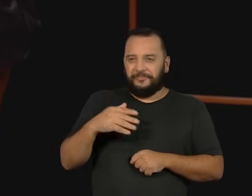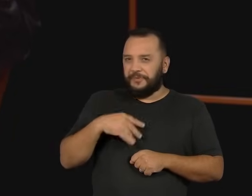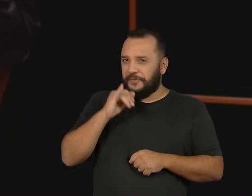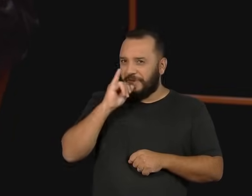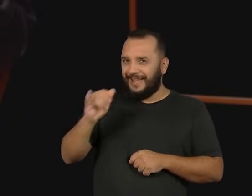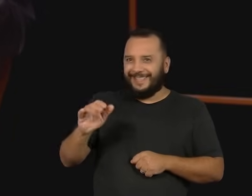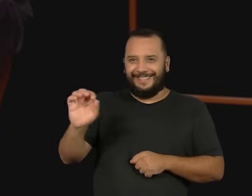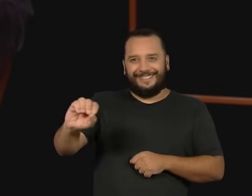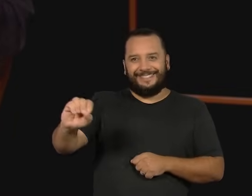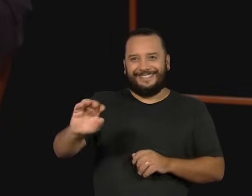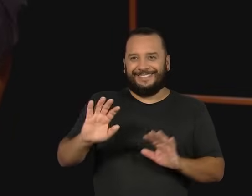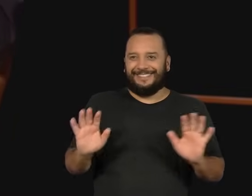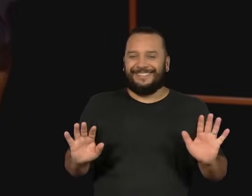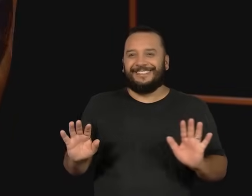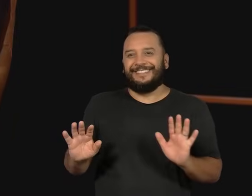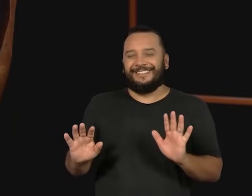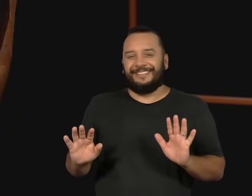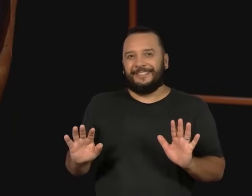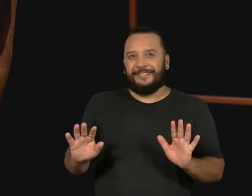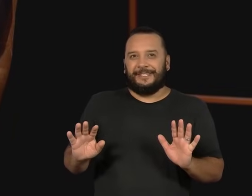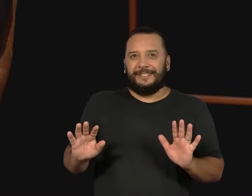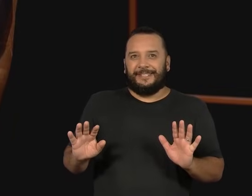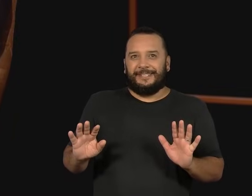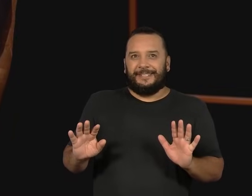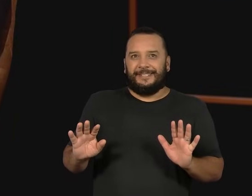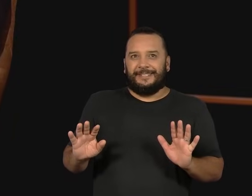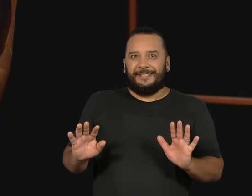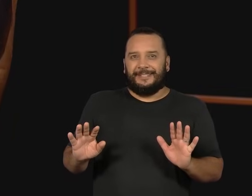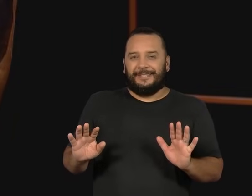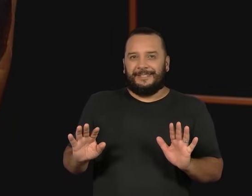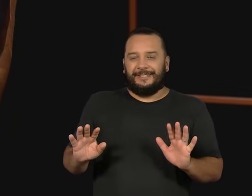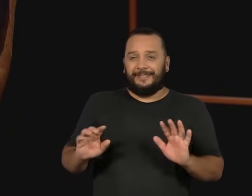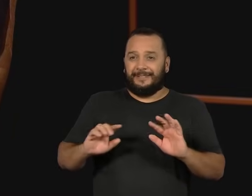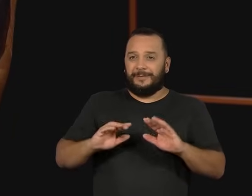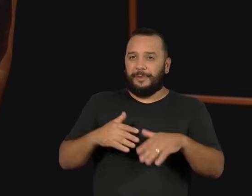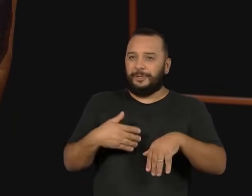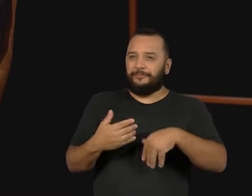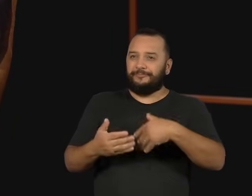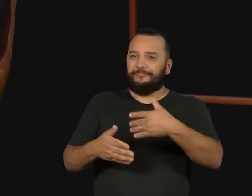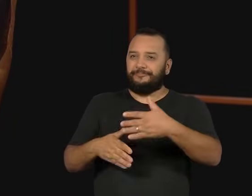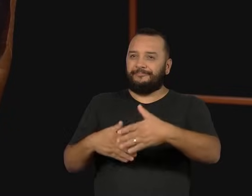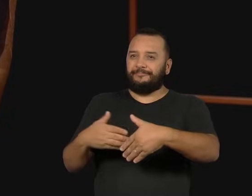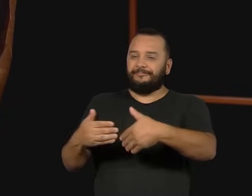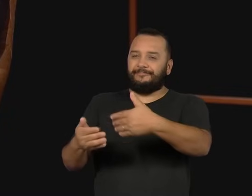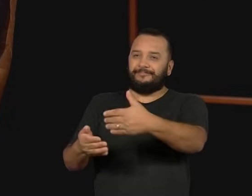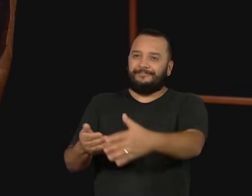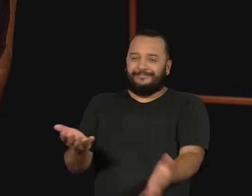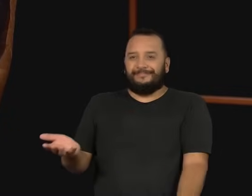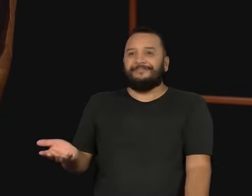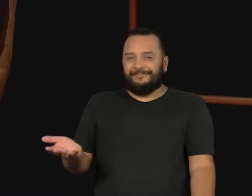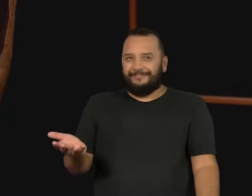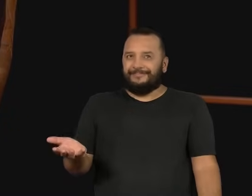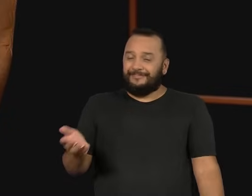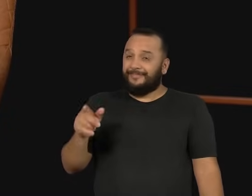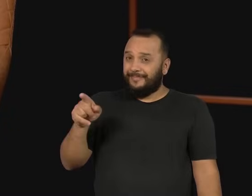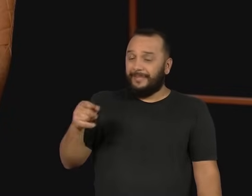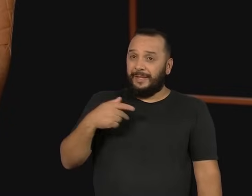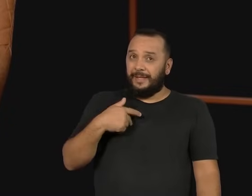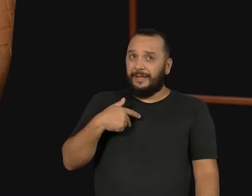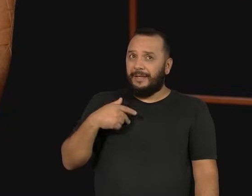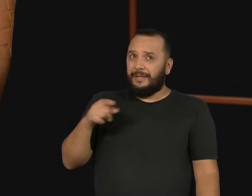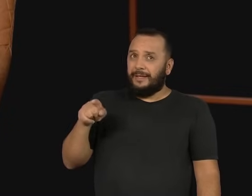leite, né? Mas, num certo momento, que esse que a Aná contou, né? A